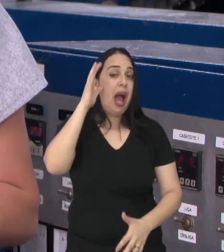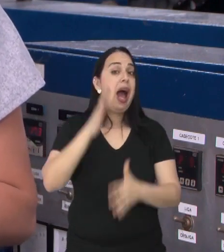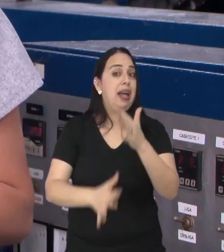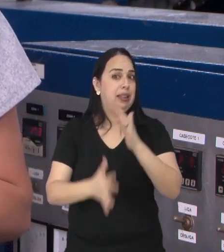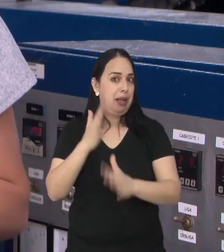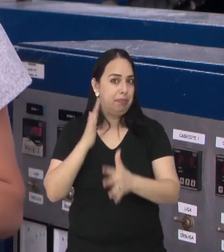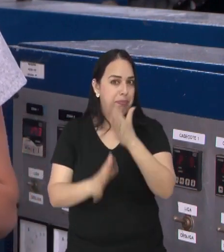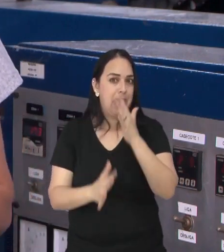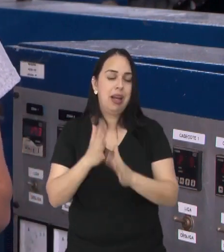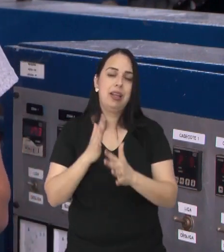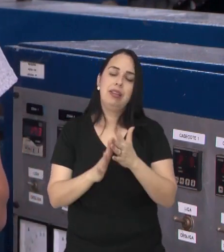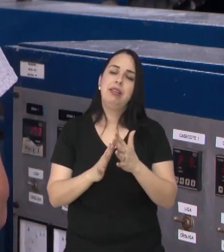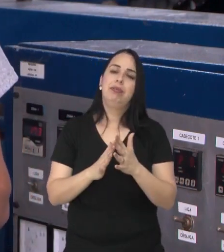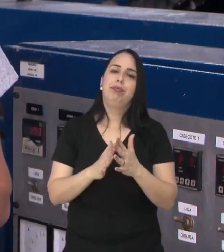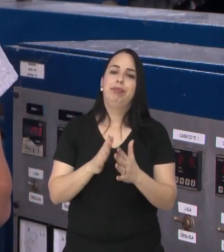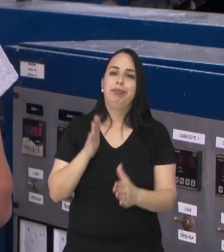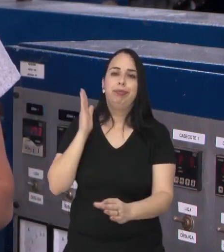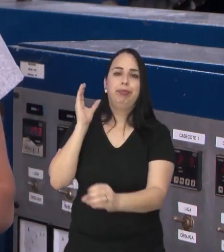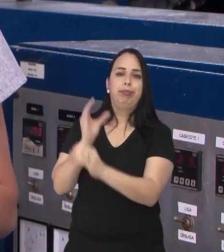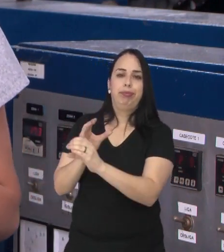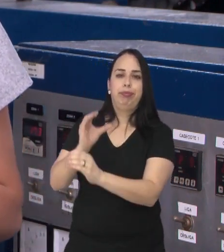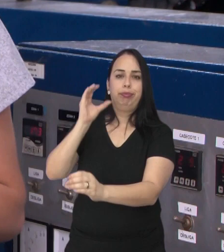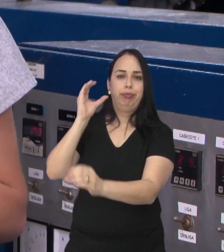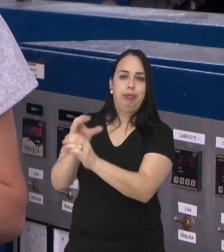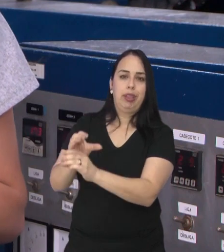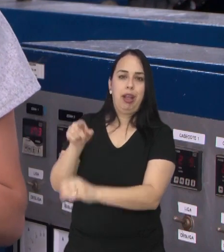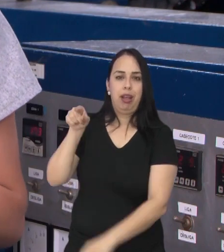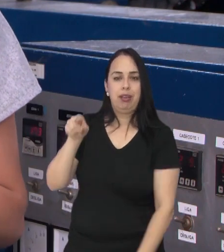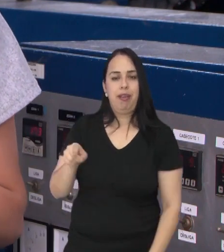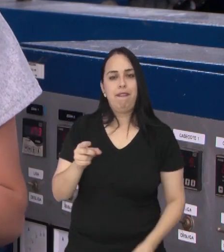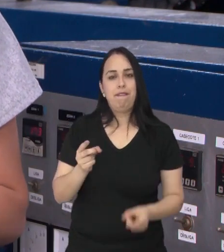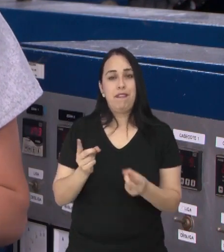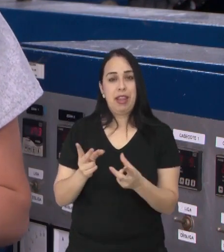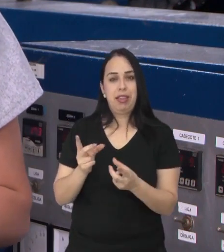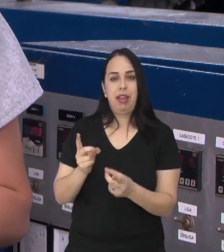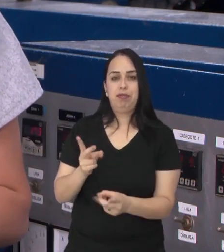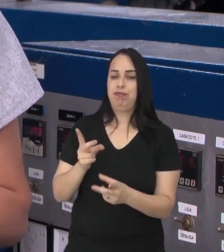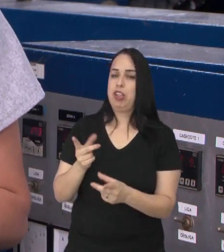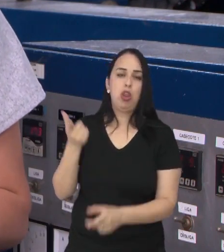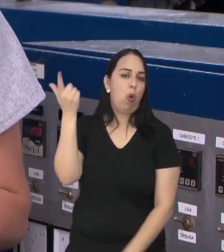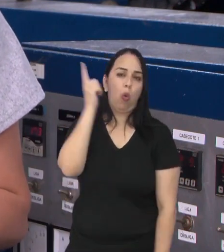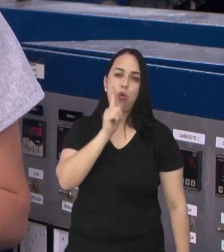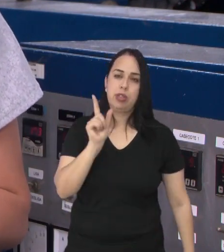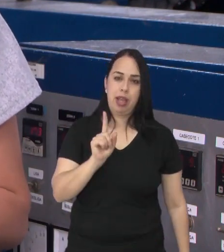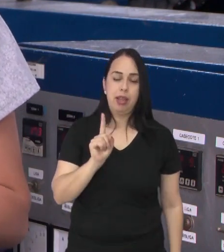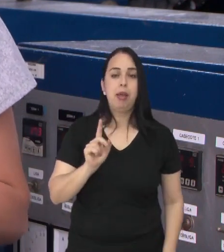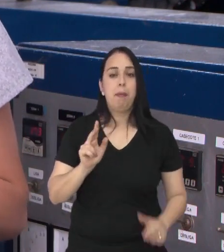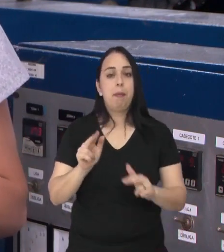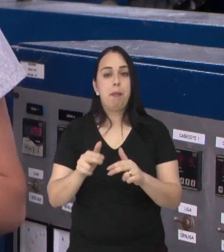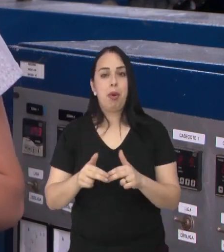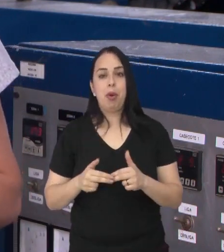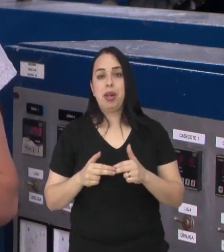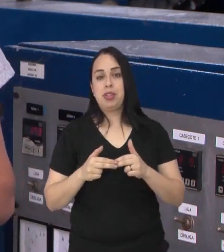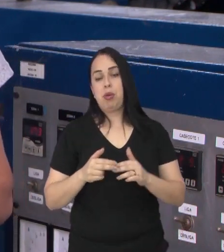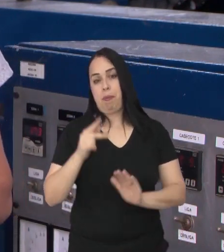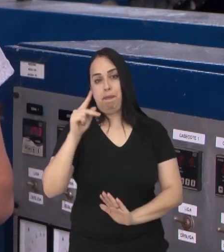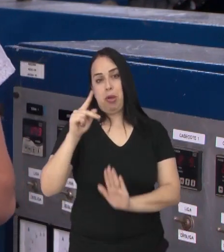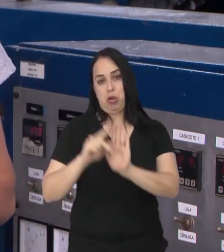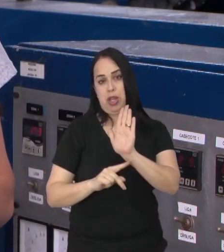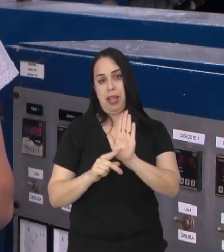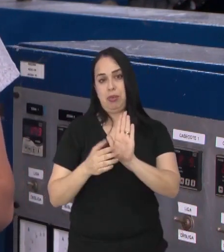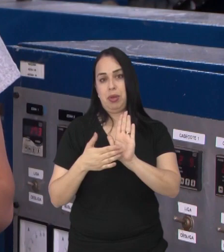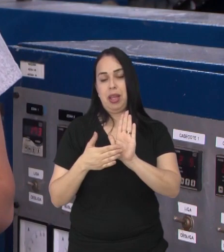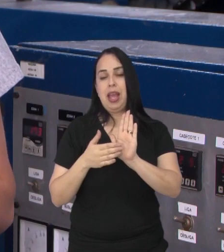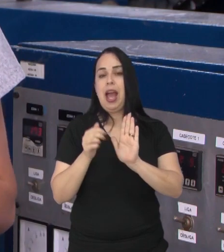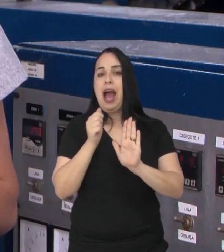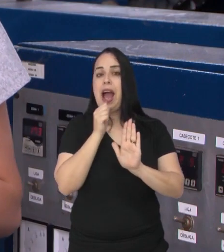quando ela é demais, atrapalha e pode inviabilizar a relação compra e venda de produtos.